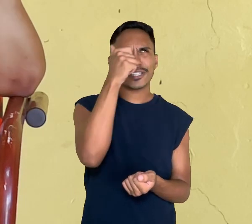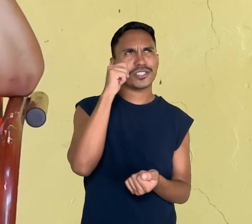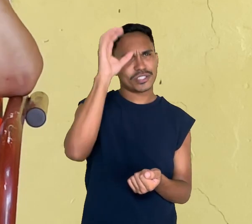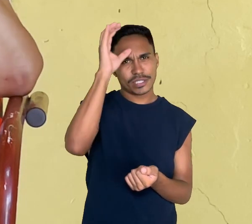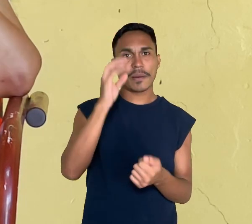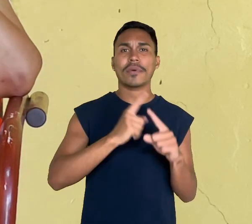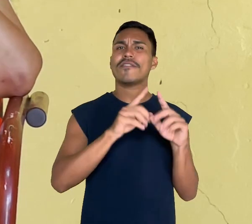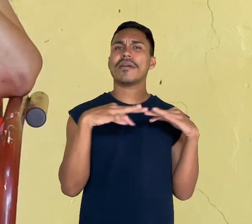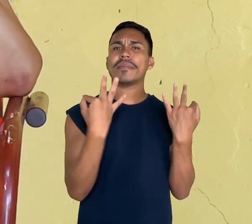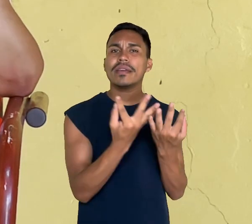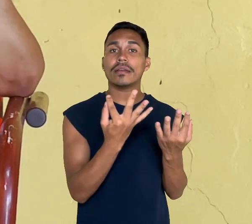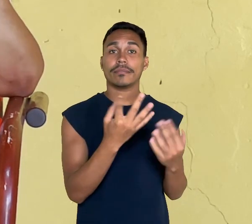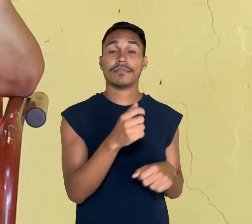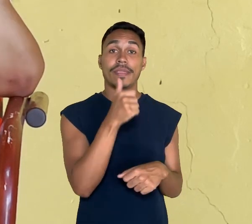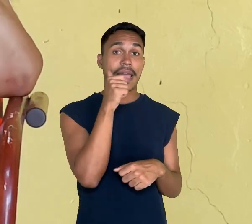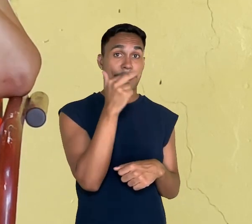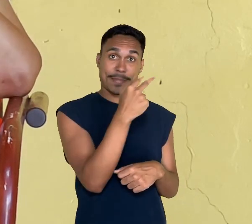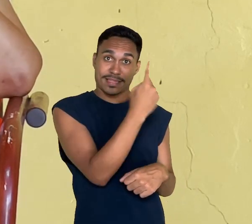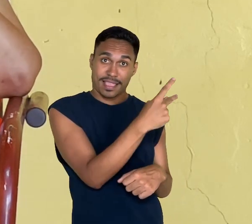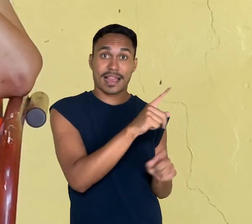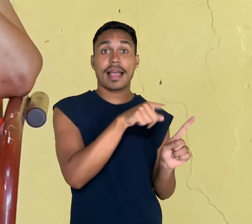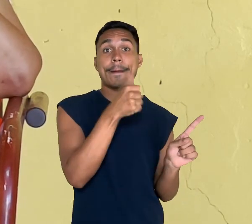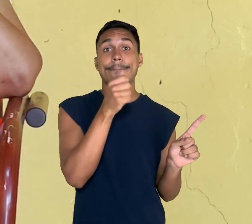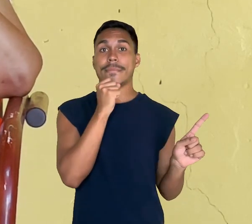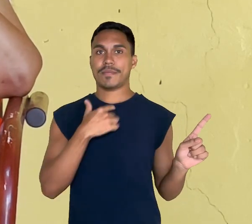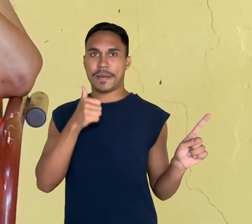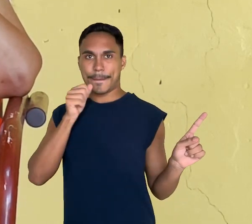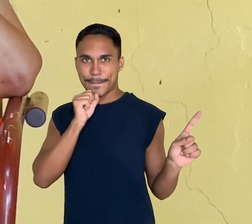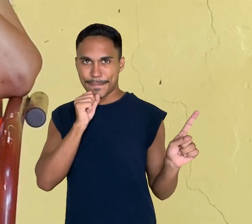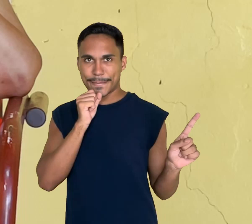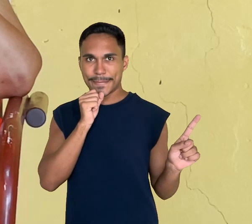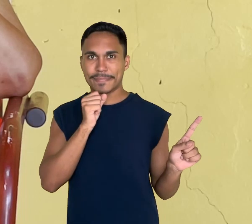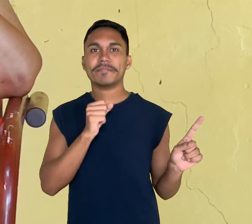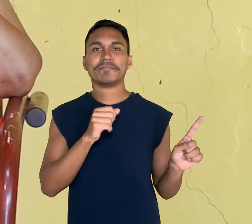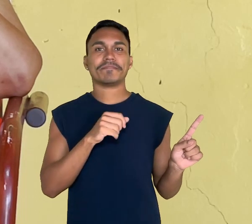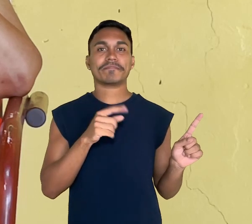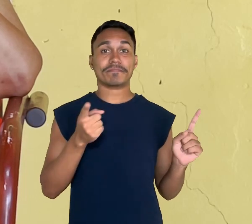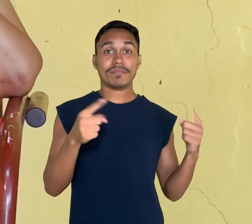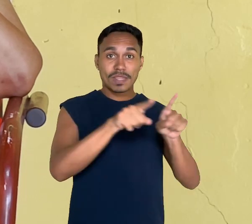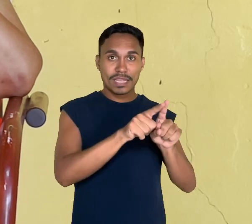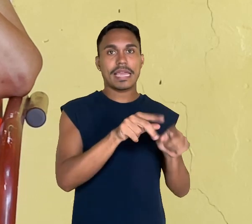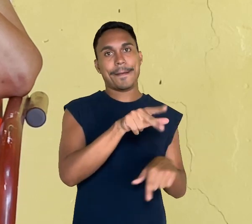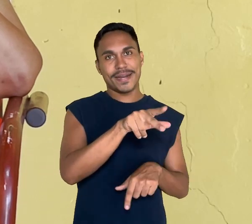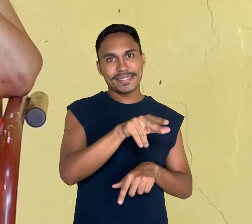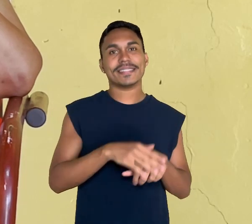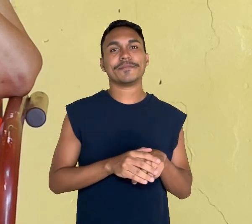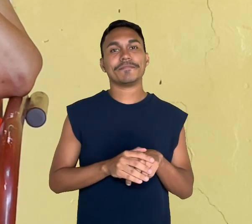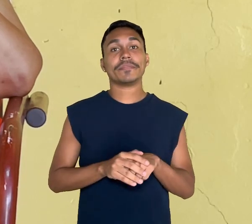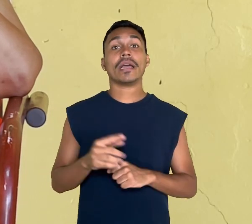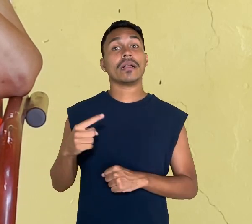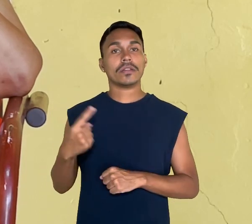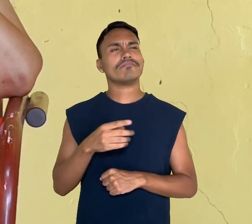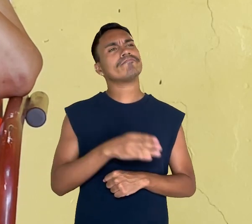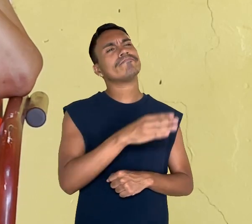tia dela, que nós somos prima legítima. A mãe dela é irmã da minha mãe, dessa Maria que eu estou falando. E daí a gente foi